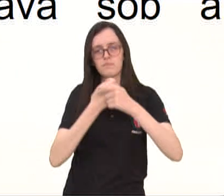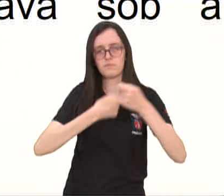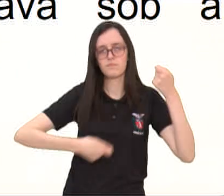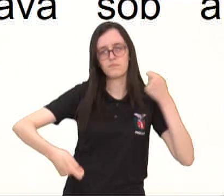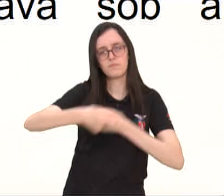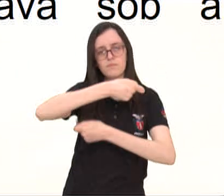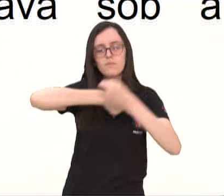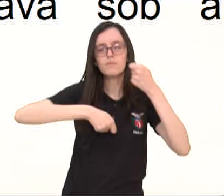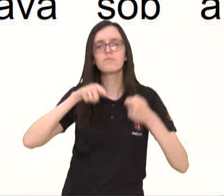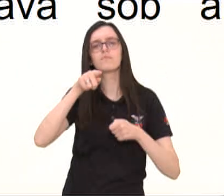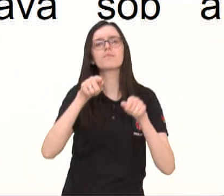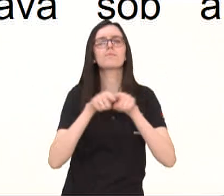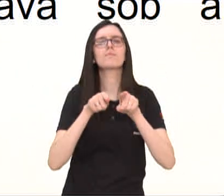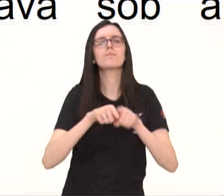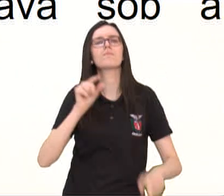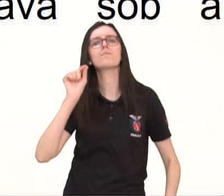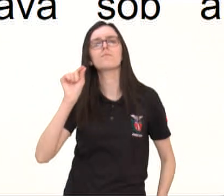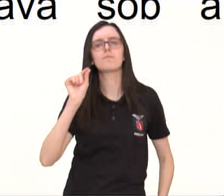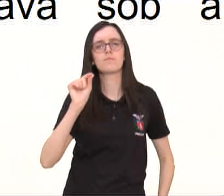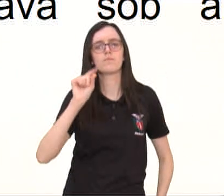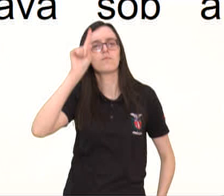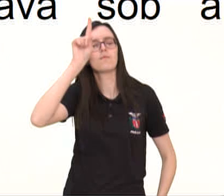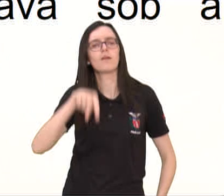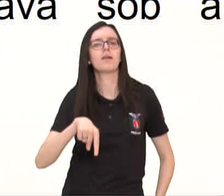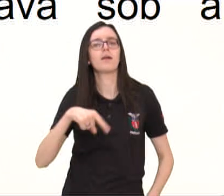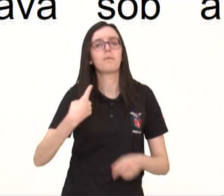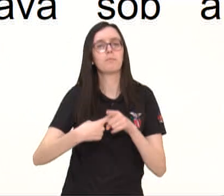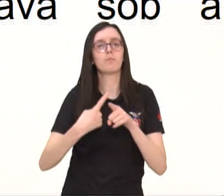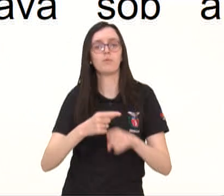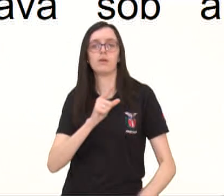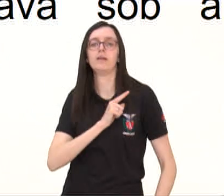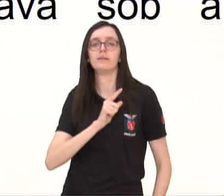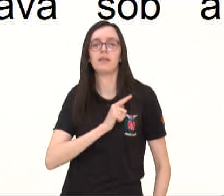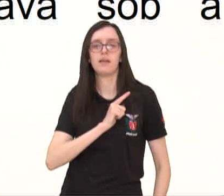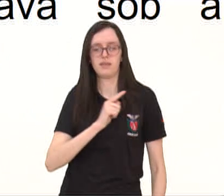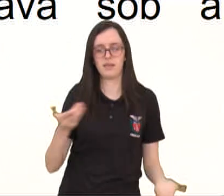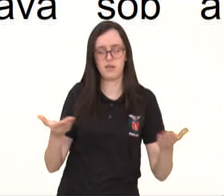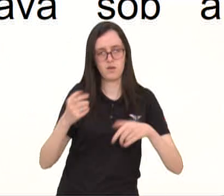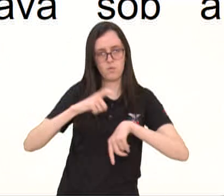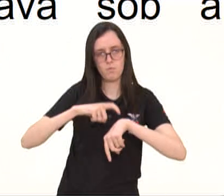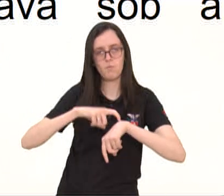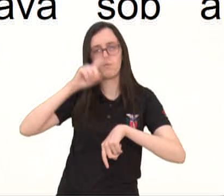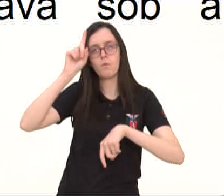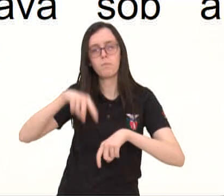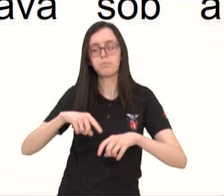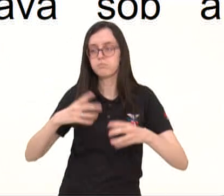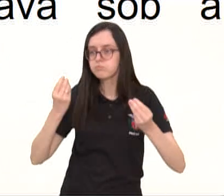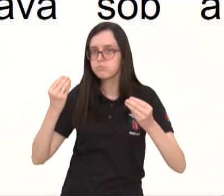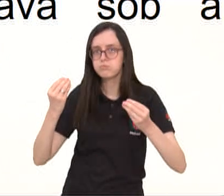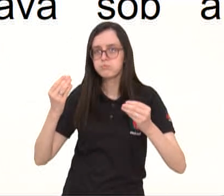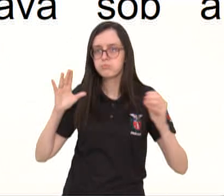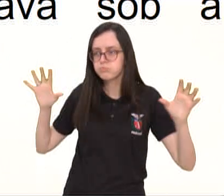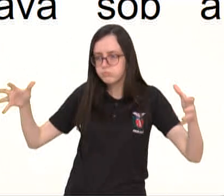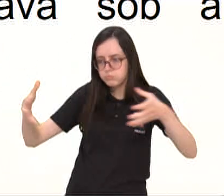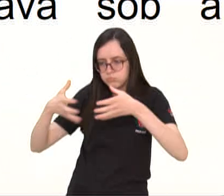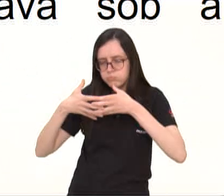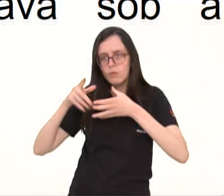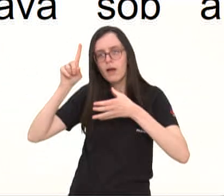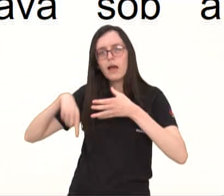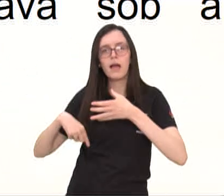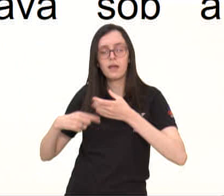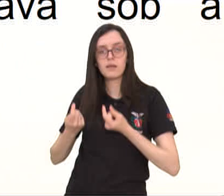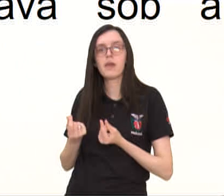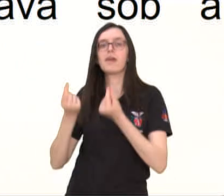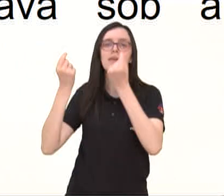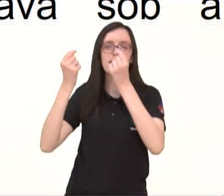comercial, tá, ele também se deu porque havia aqui nesse momento o acúmulo de riquezas. Então você